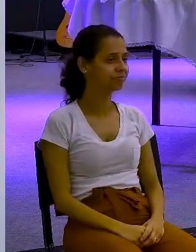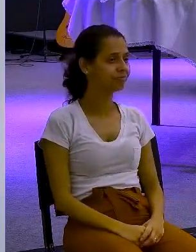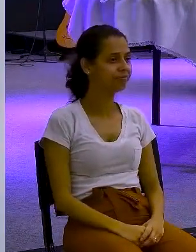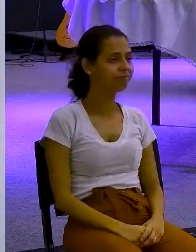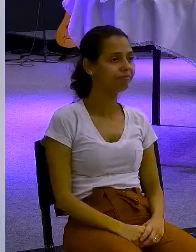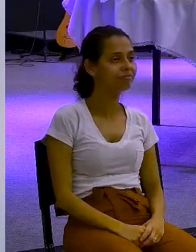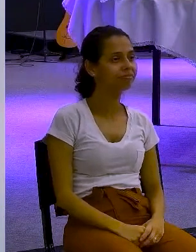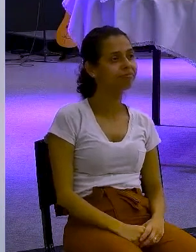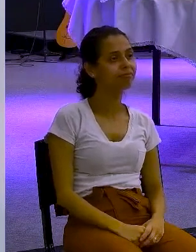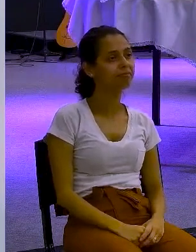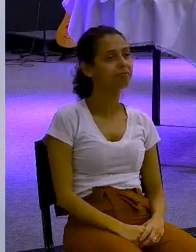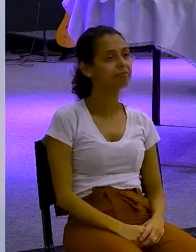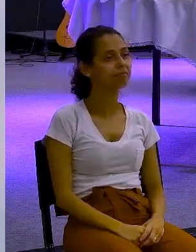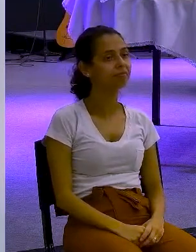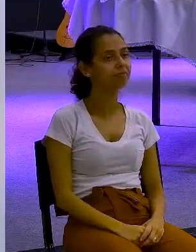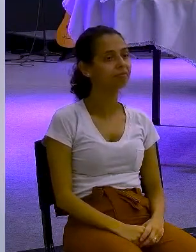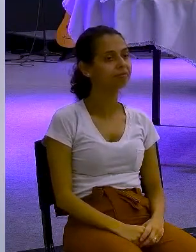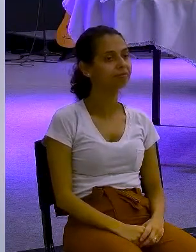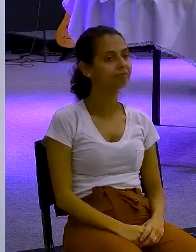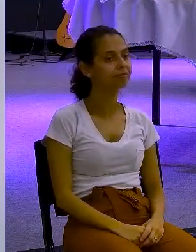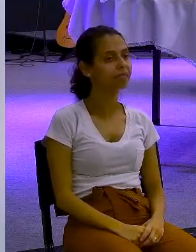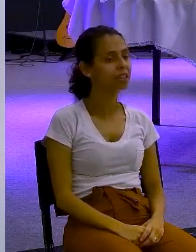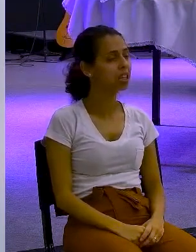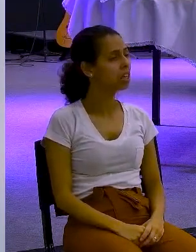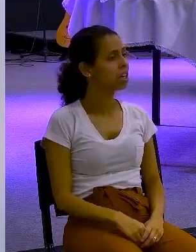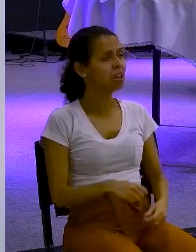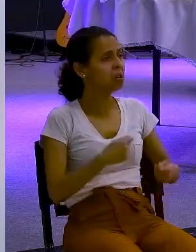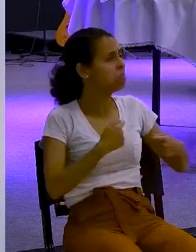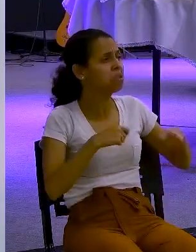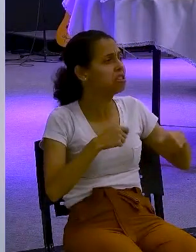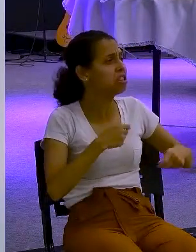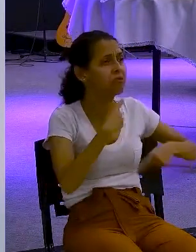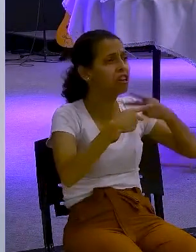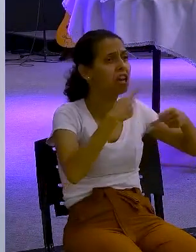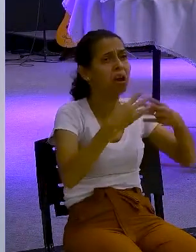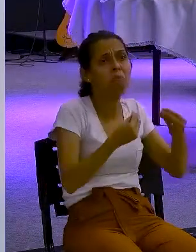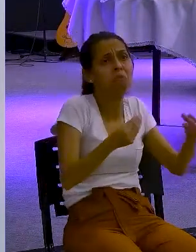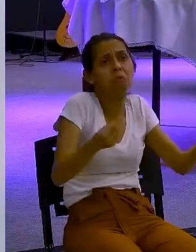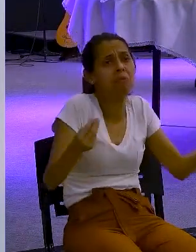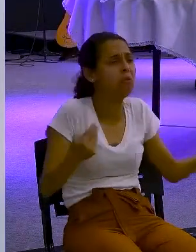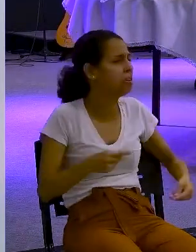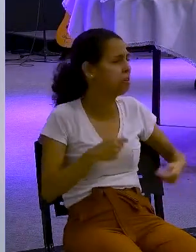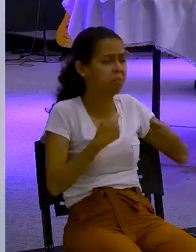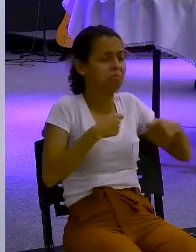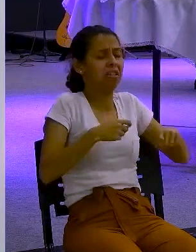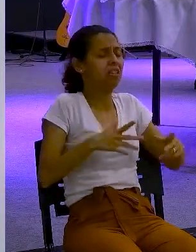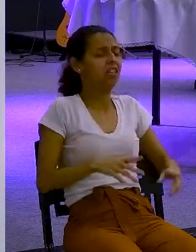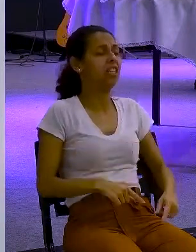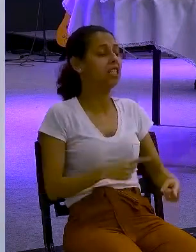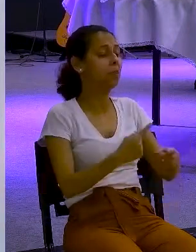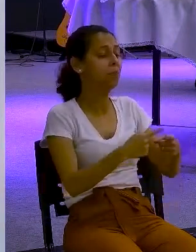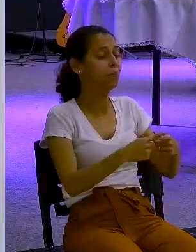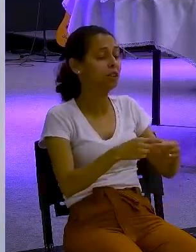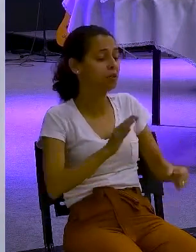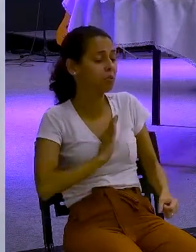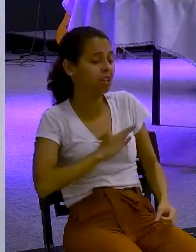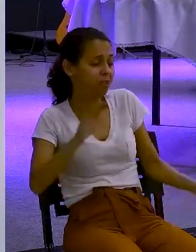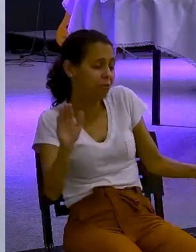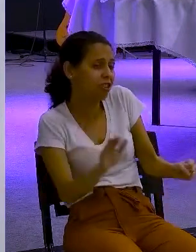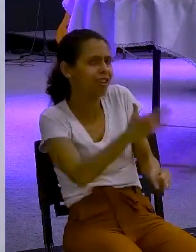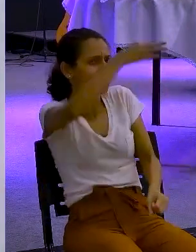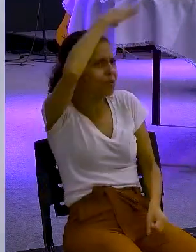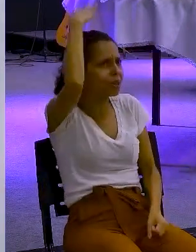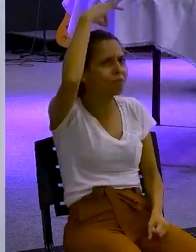qualquer. Não precisam ser ditas muitas coisas. Corações cheios do Espírito Santo, corações experimentando